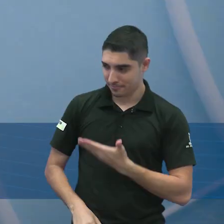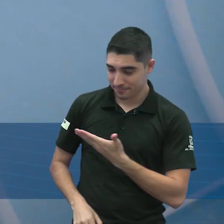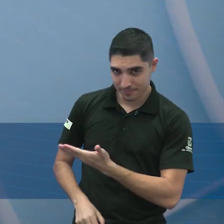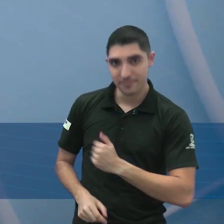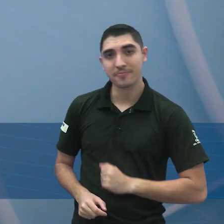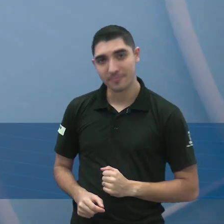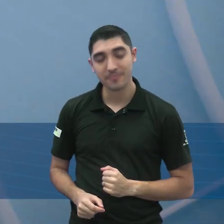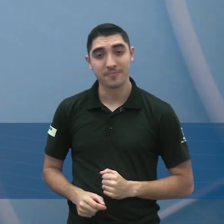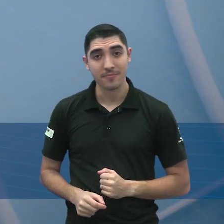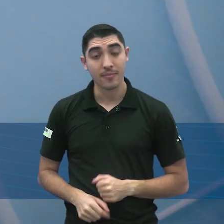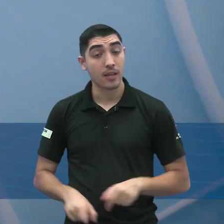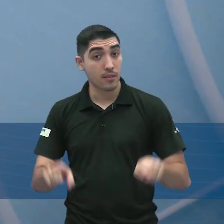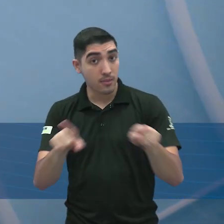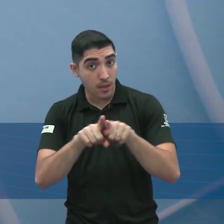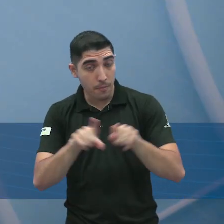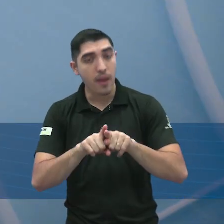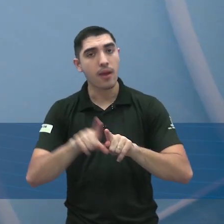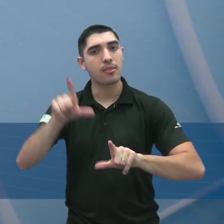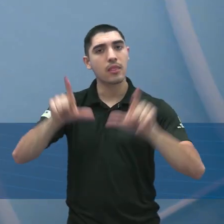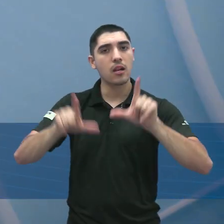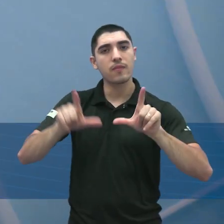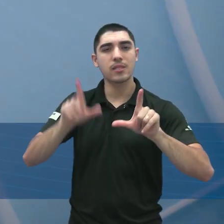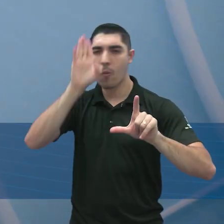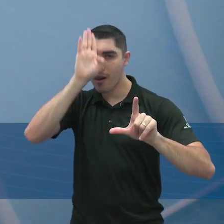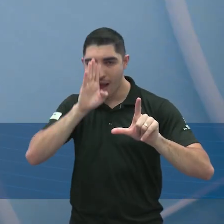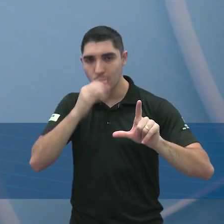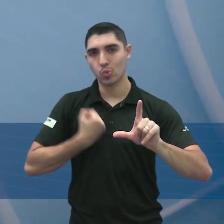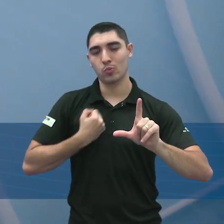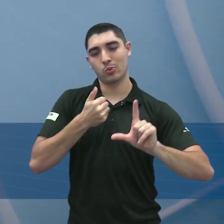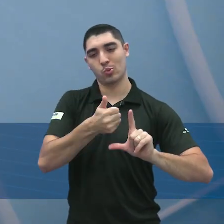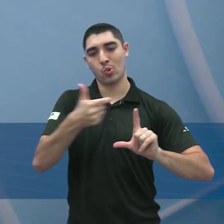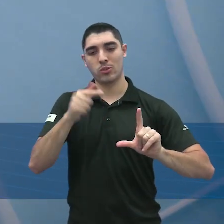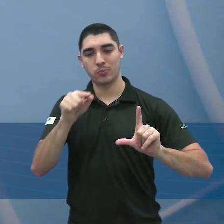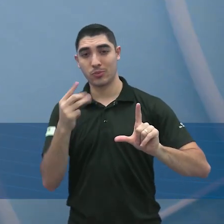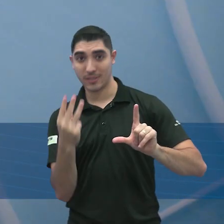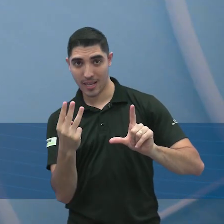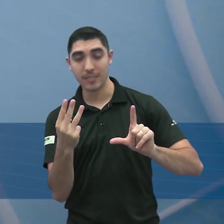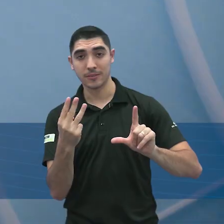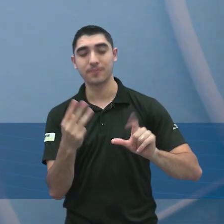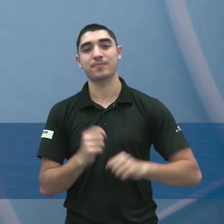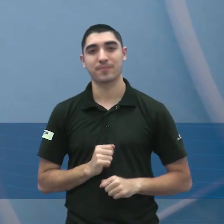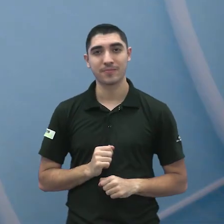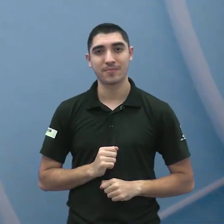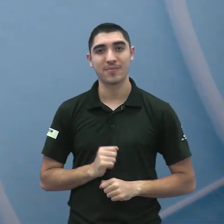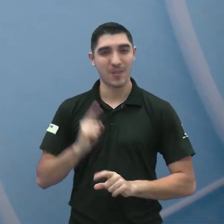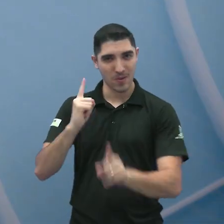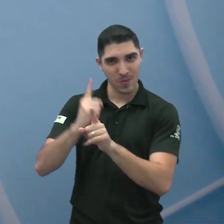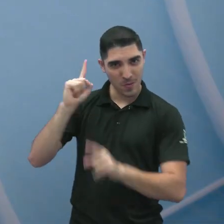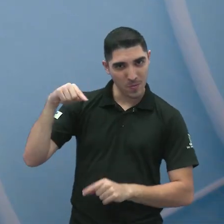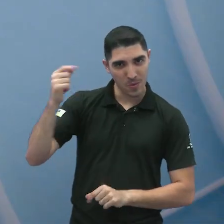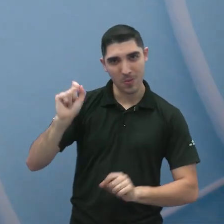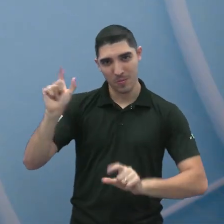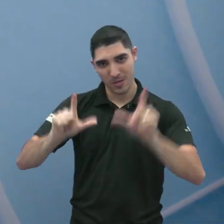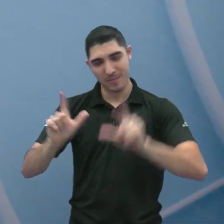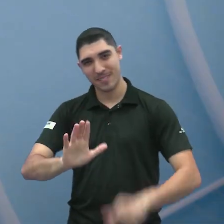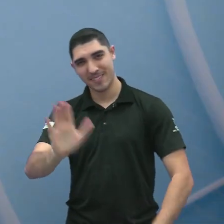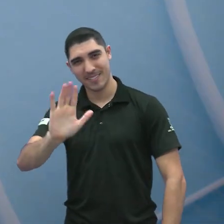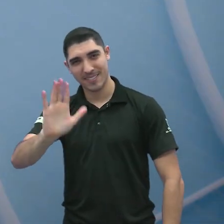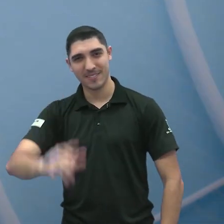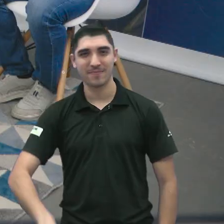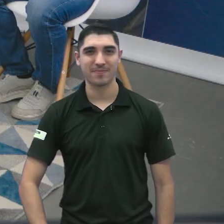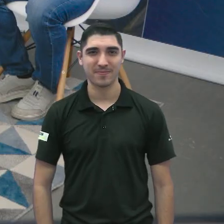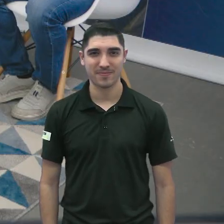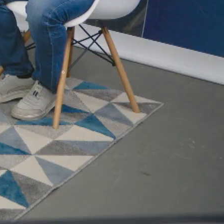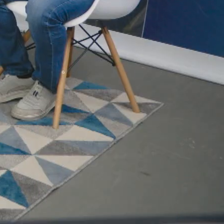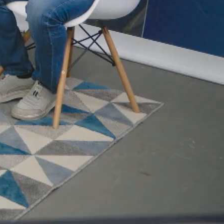youtube.com/TV Câmara SJC e também no canal aberto 12.3. Até o próximo Diálogos da Cidade. Tchau!